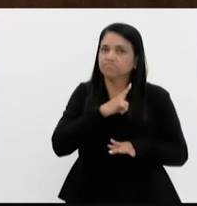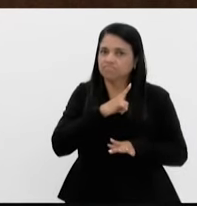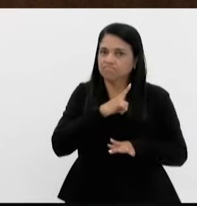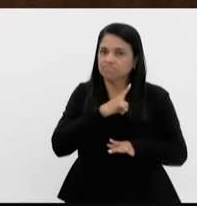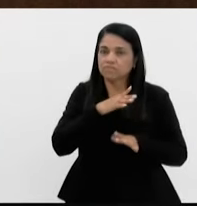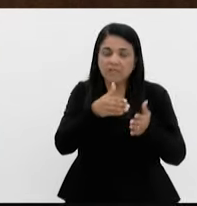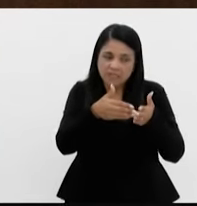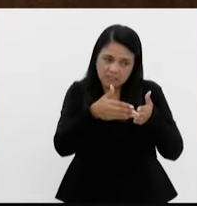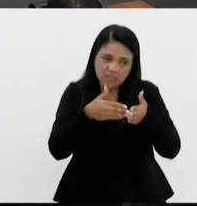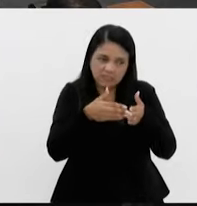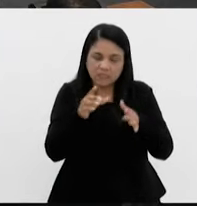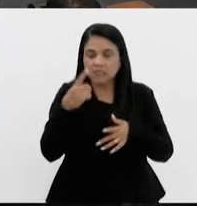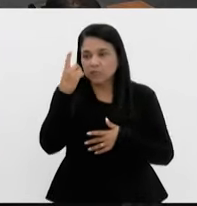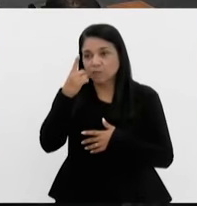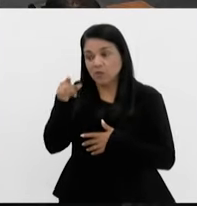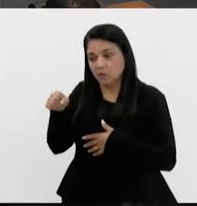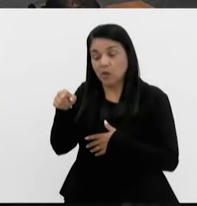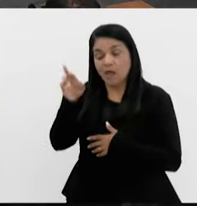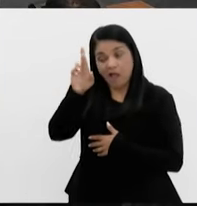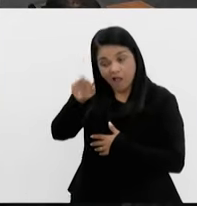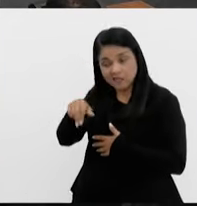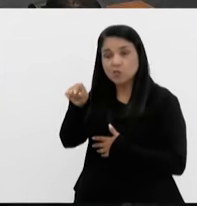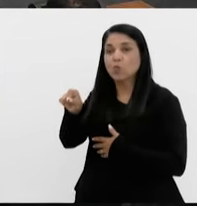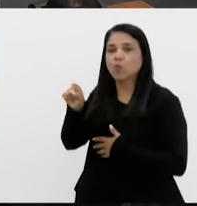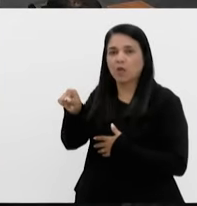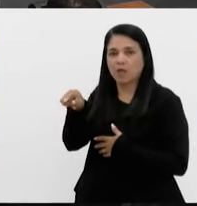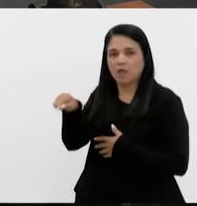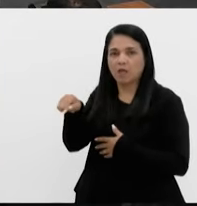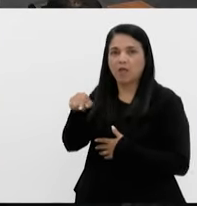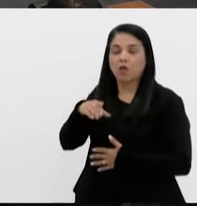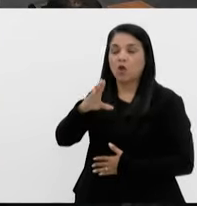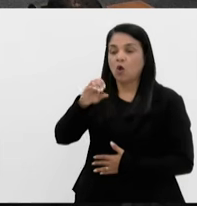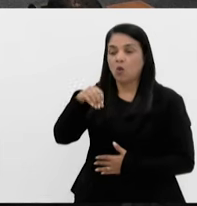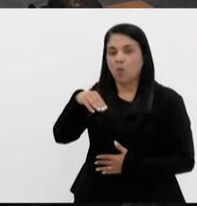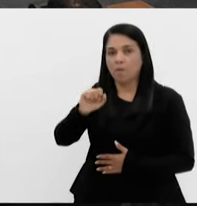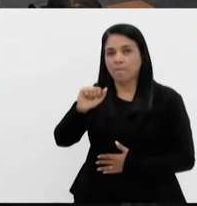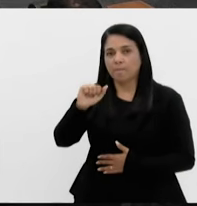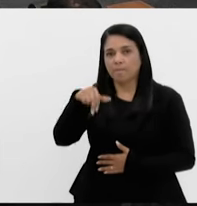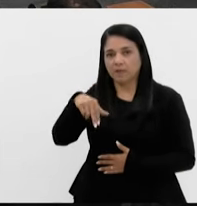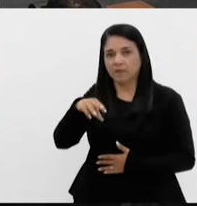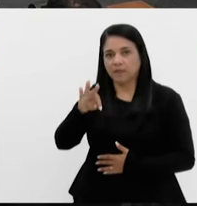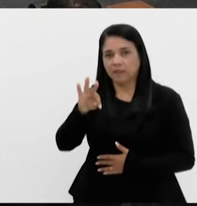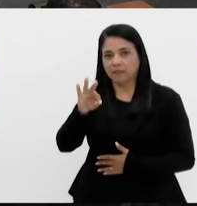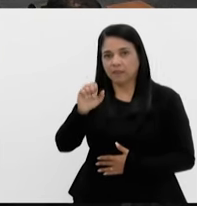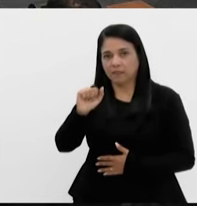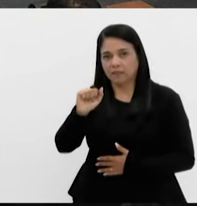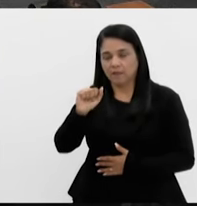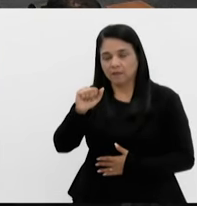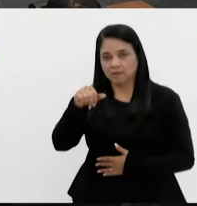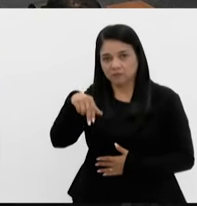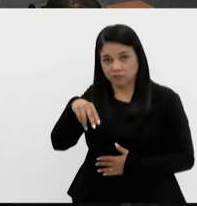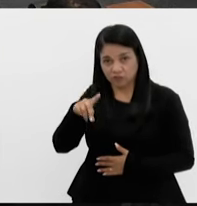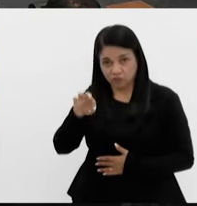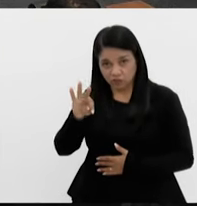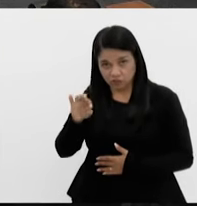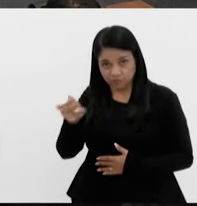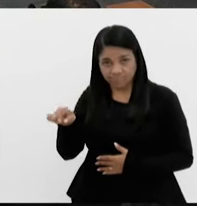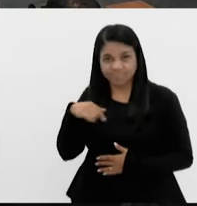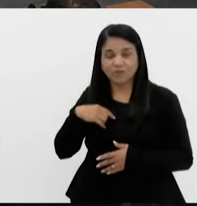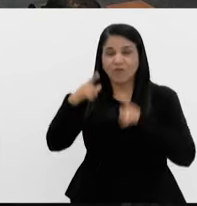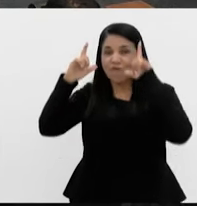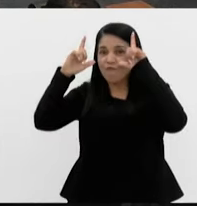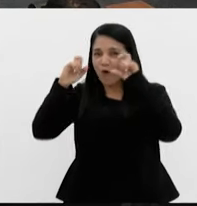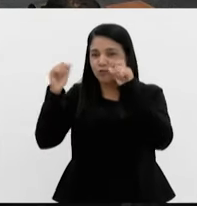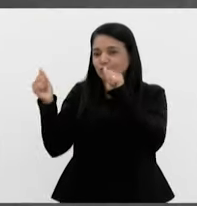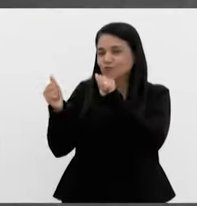licença Deputado eh a razão lá foi a seguinte que o comandante da do segurança presente tirou uma fotografia com um político da